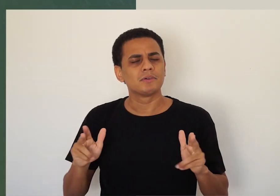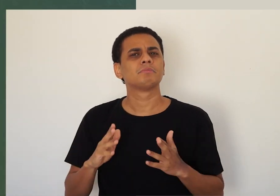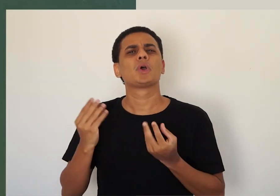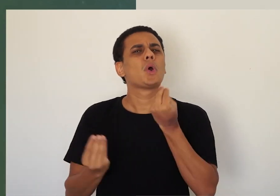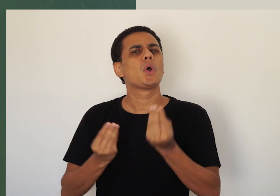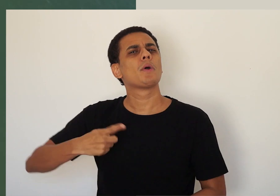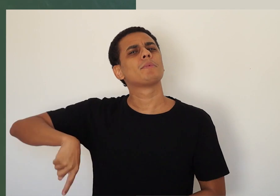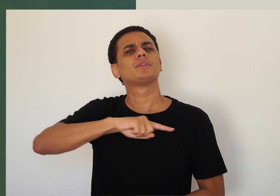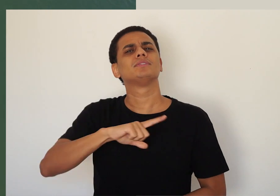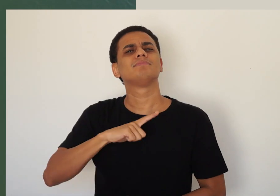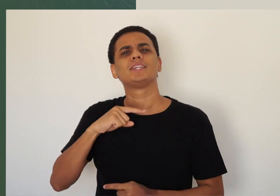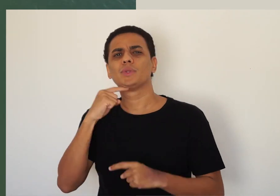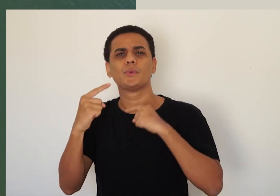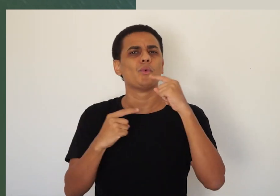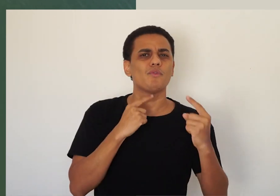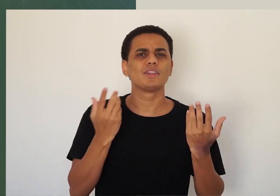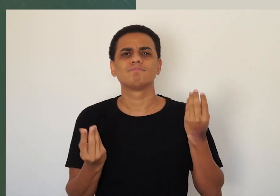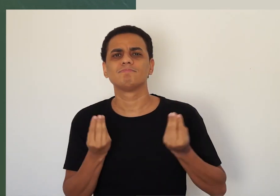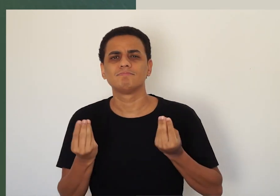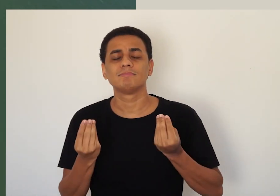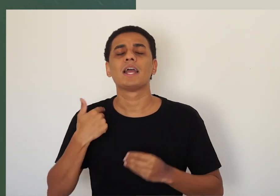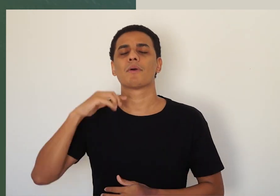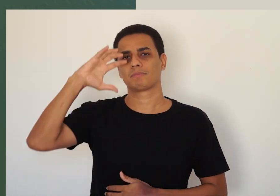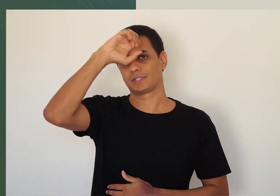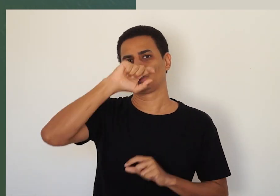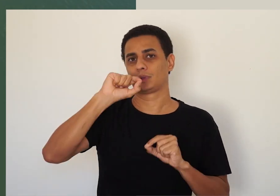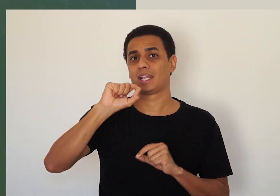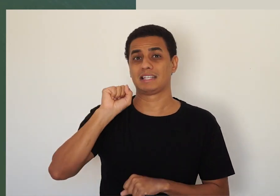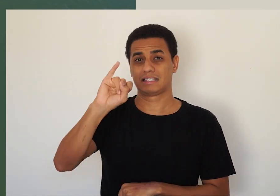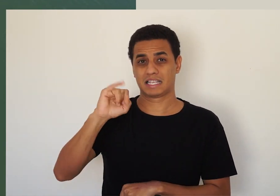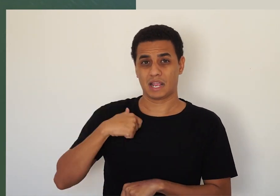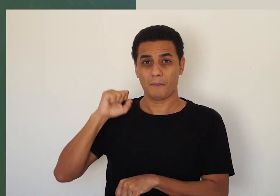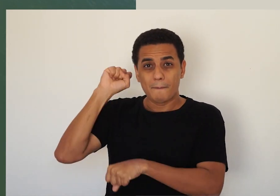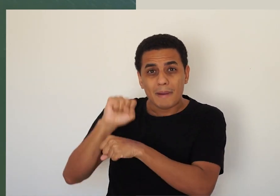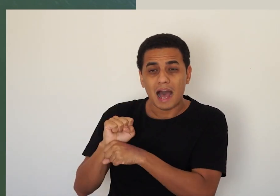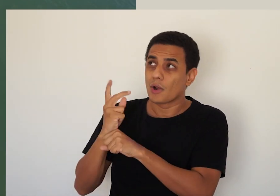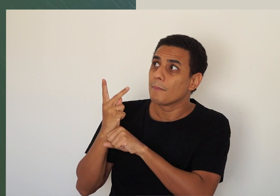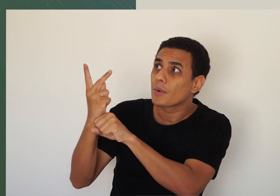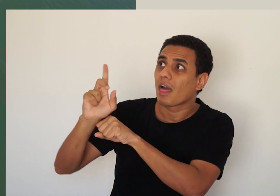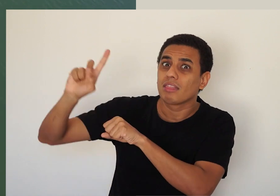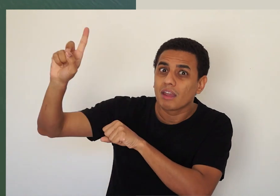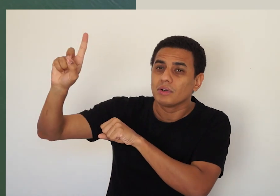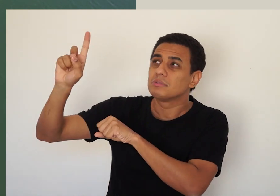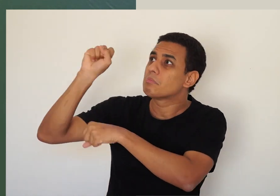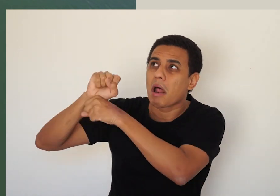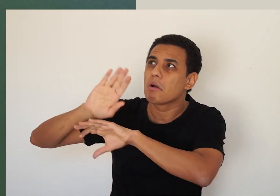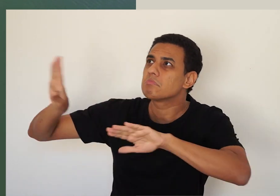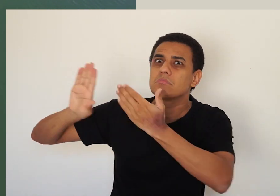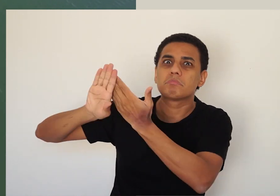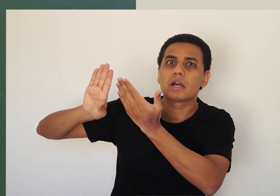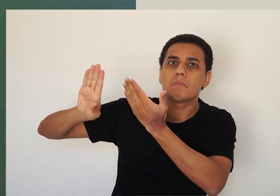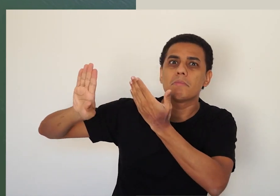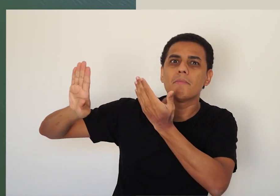com as nossas dúvidas? Eu aprendi que quando eu paro de buscar a Deus, o espaço entre eu e Ele